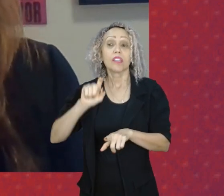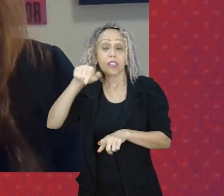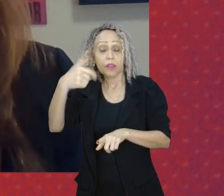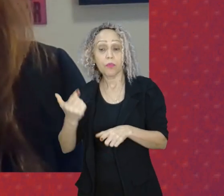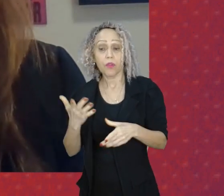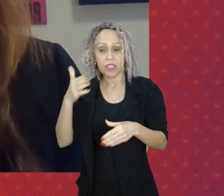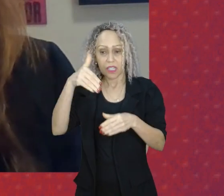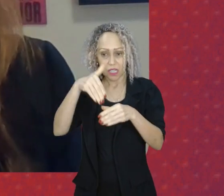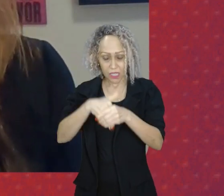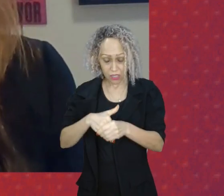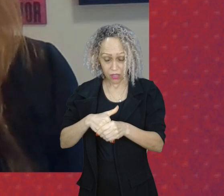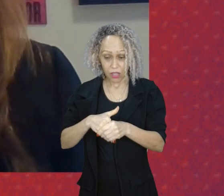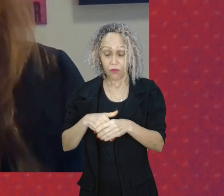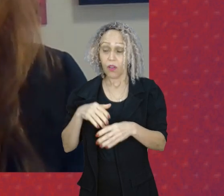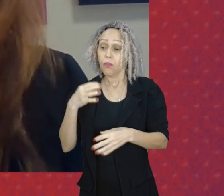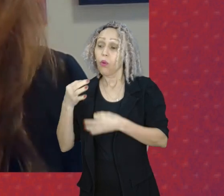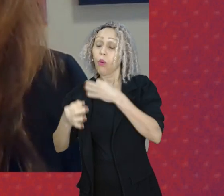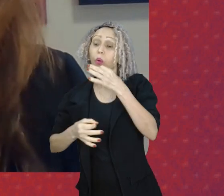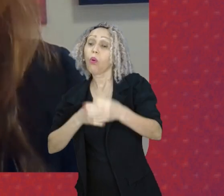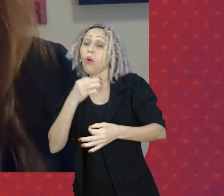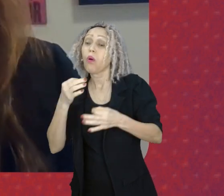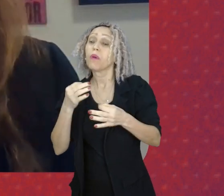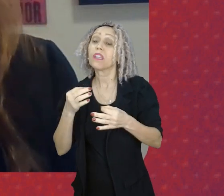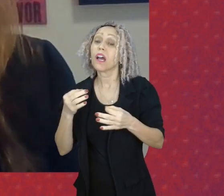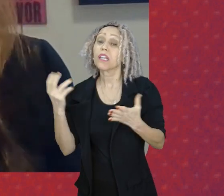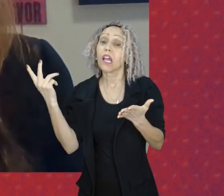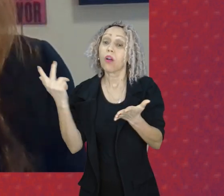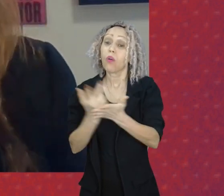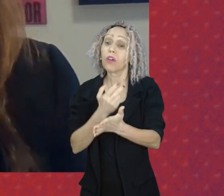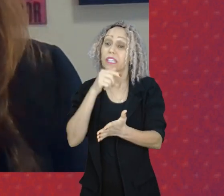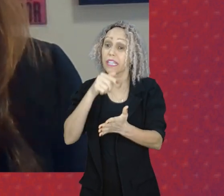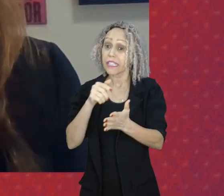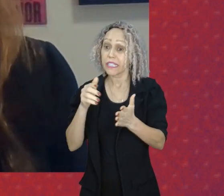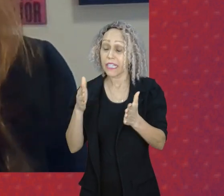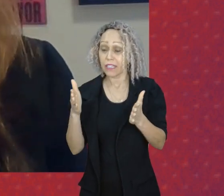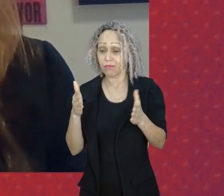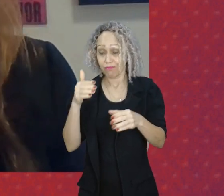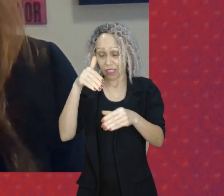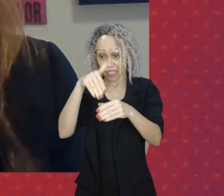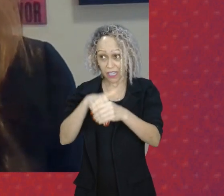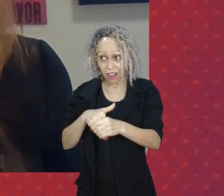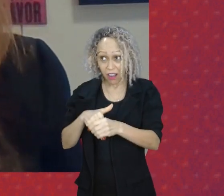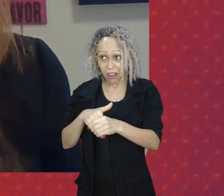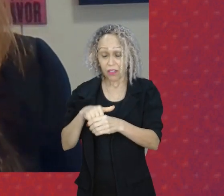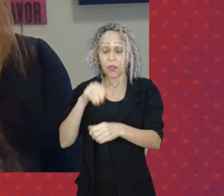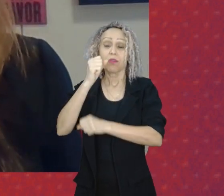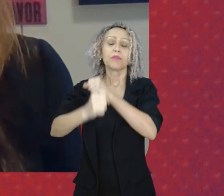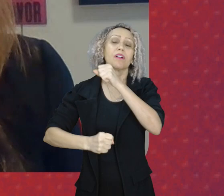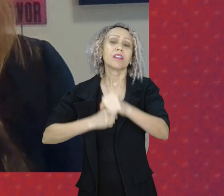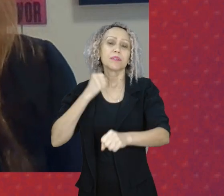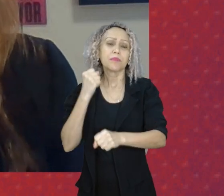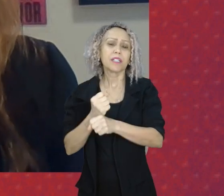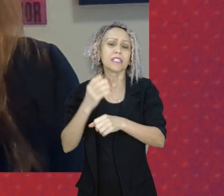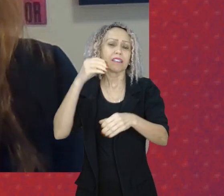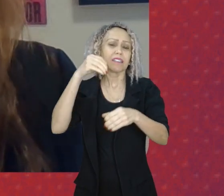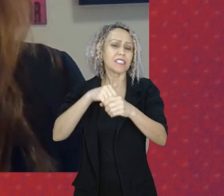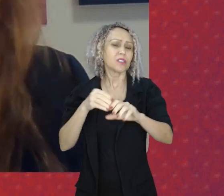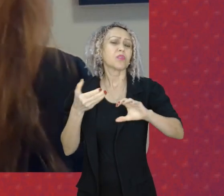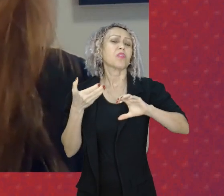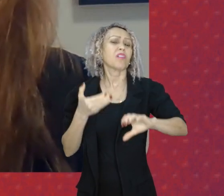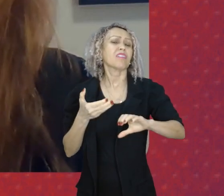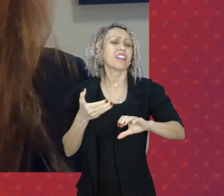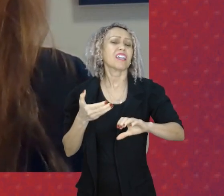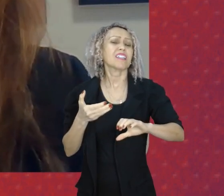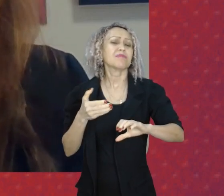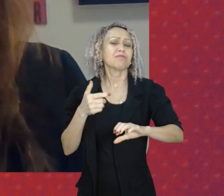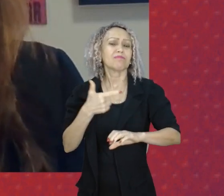impactou na participação feminina na política a partir do próximo ano, como é que vai ser o Congresso a partir de 2023. Bom,